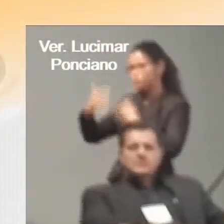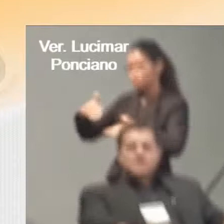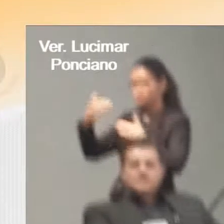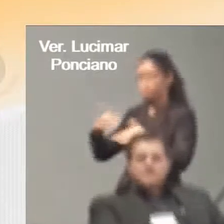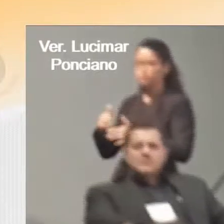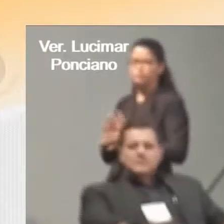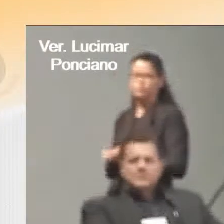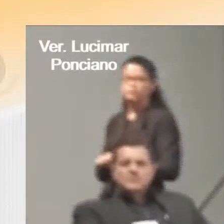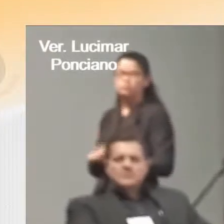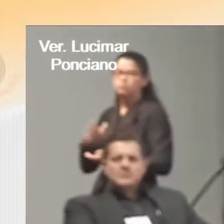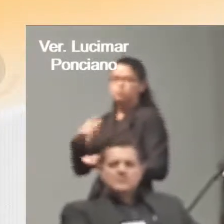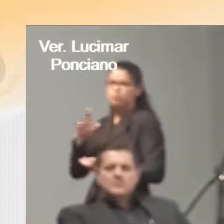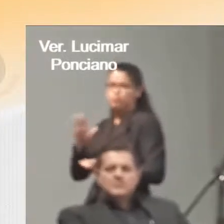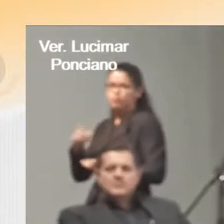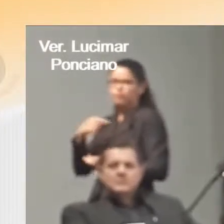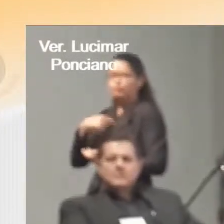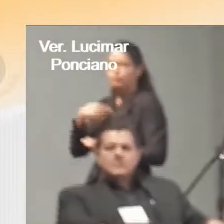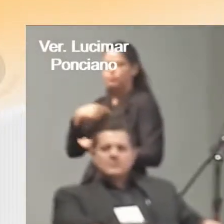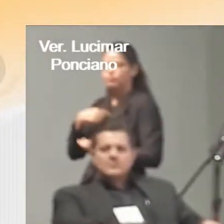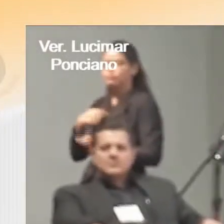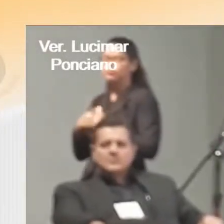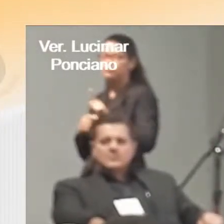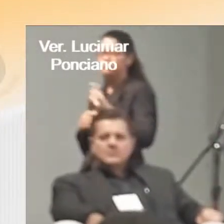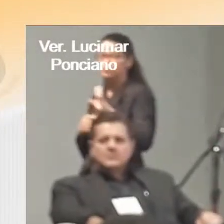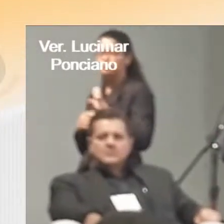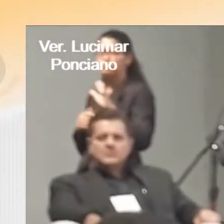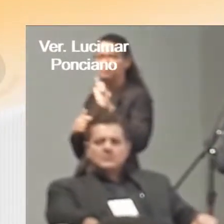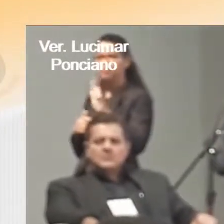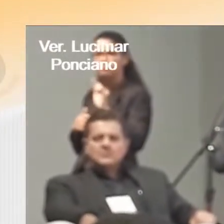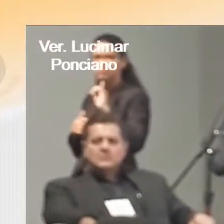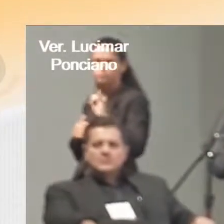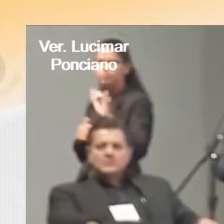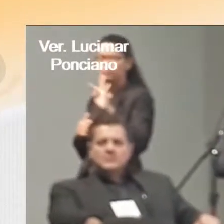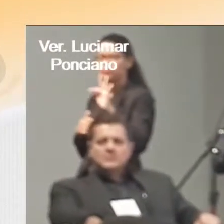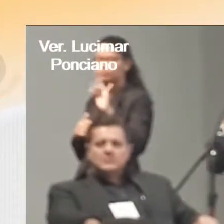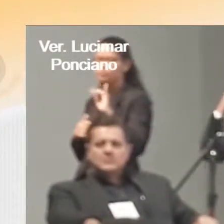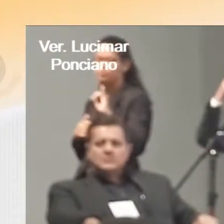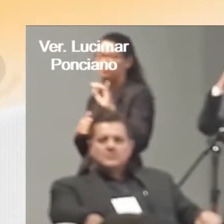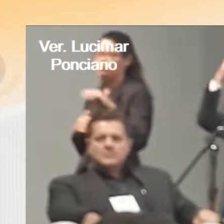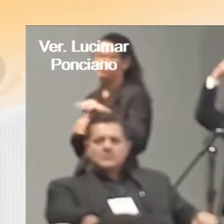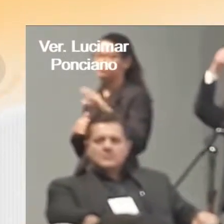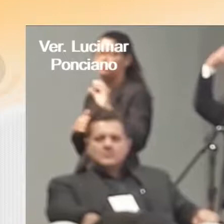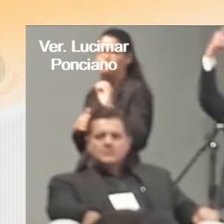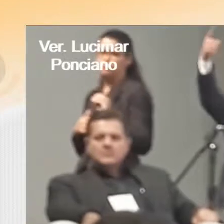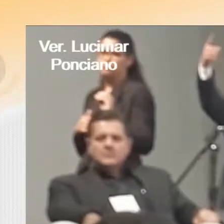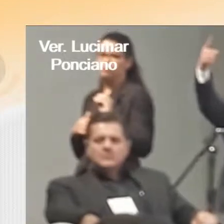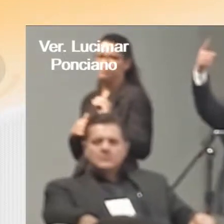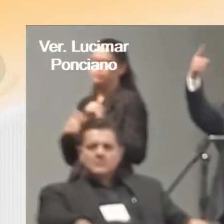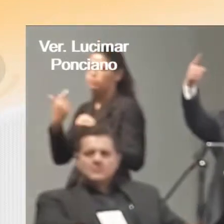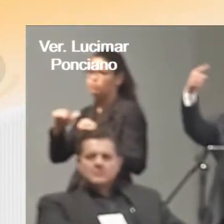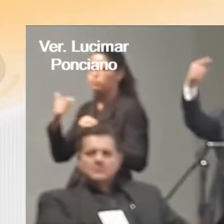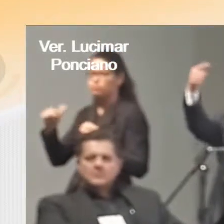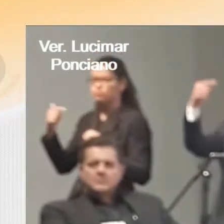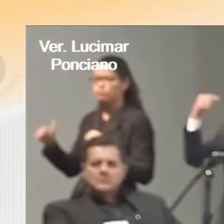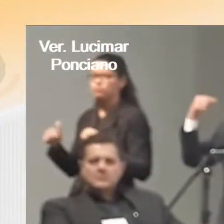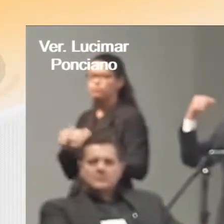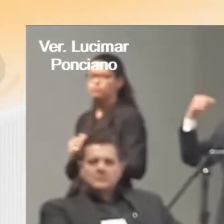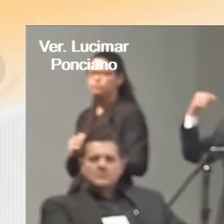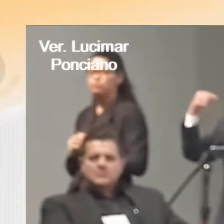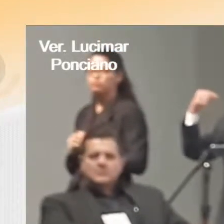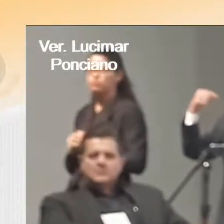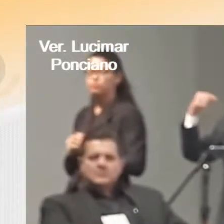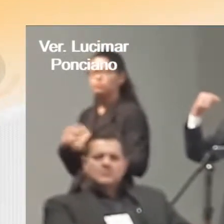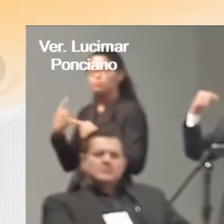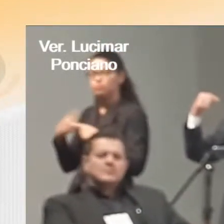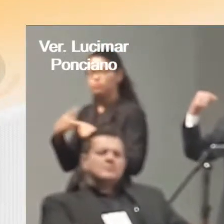agir. Mas eu não tenho legitimidade. O que seria legitimidade? Legitimidade é a legalidade mais um plus. O